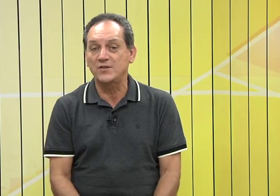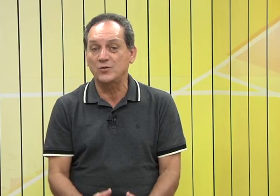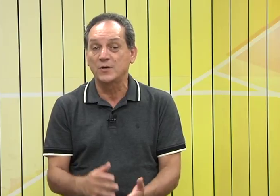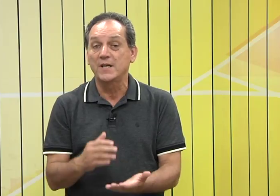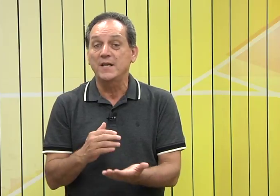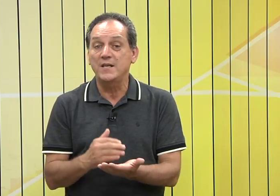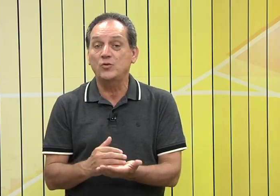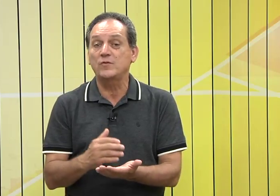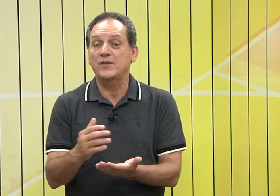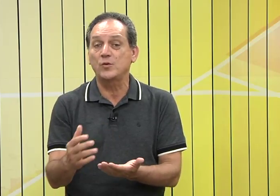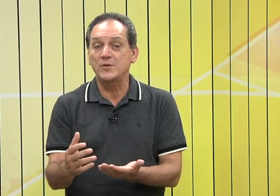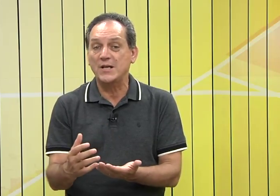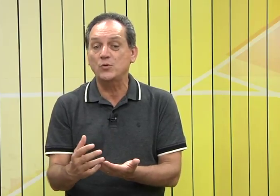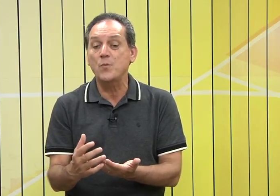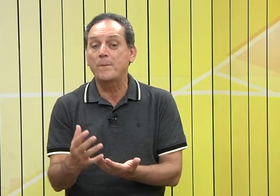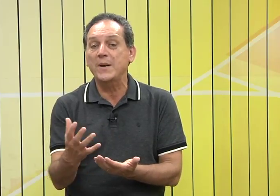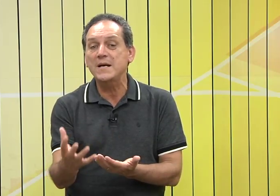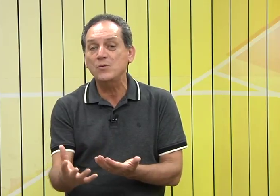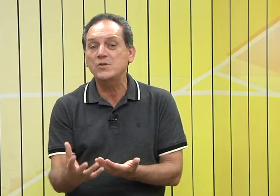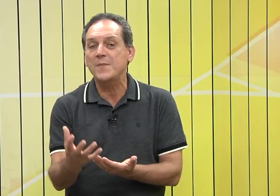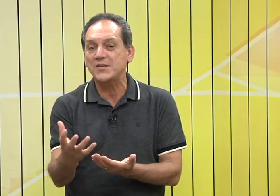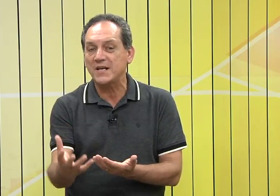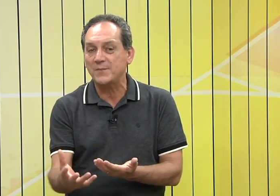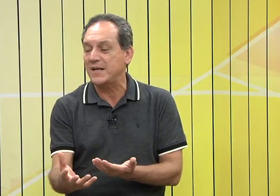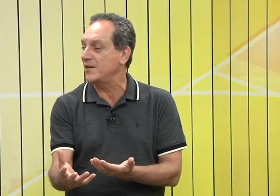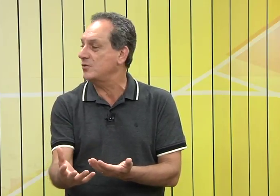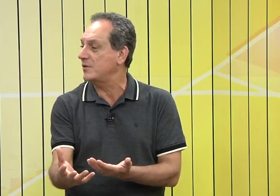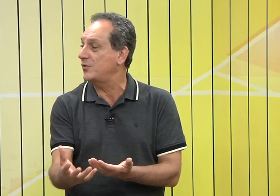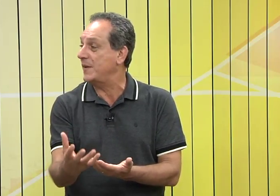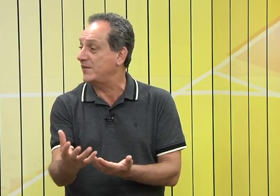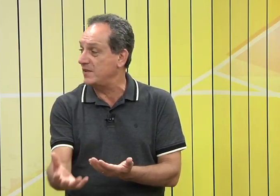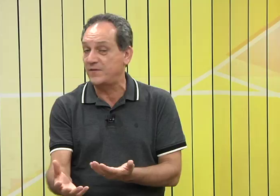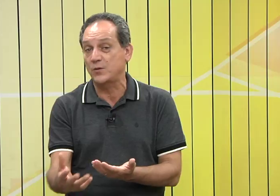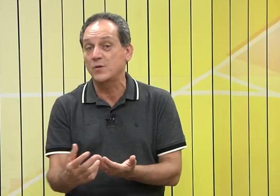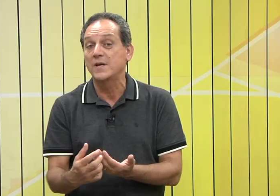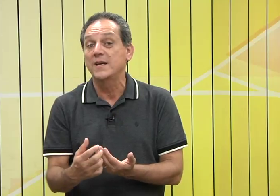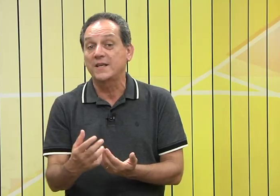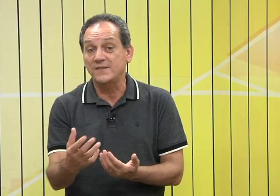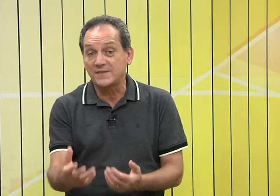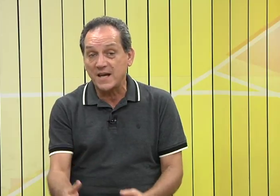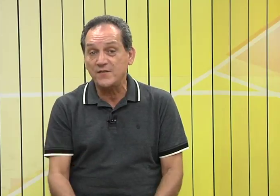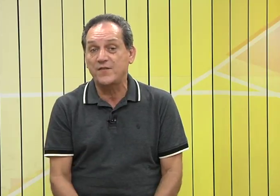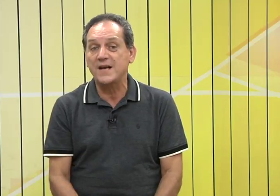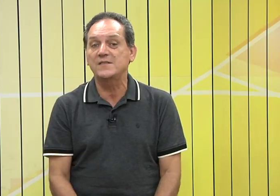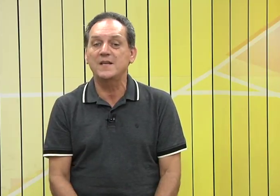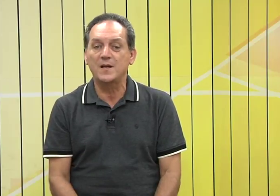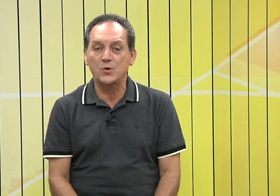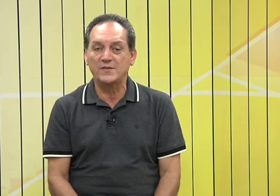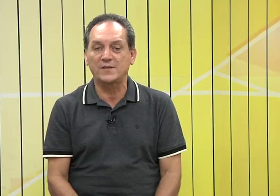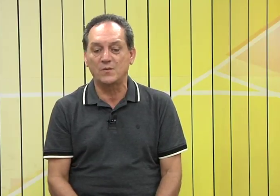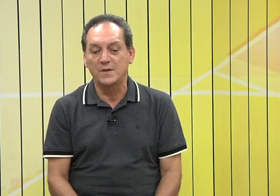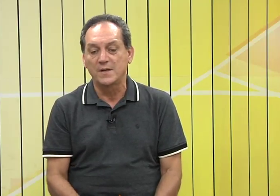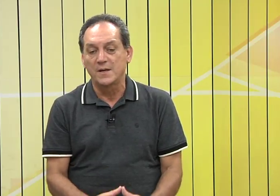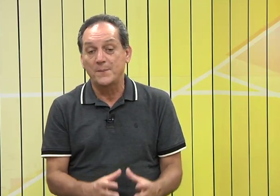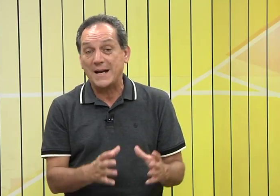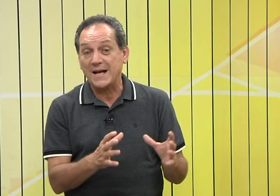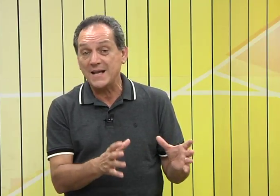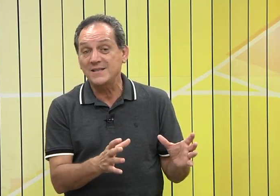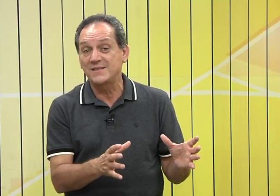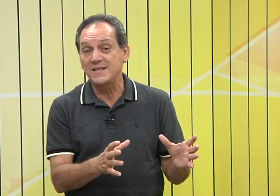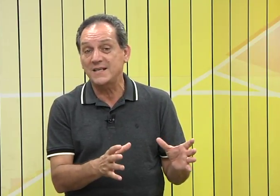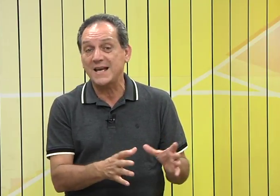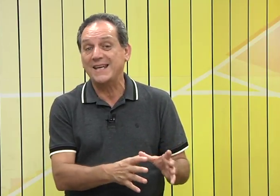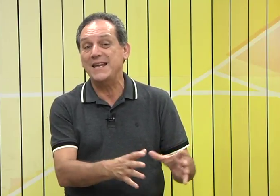Joaquim Egídio. Isso vai ser objeto de um plano de manejo específico, que está em fase de elaboração,